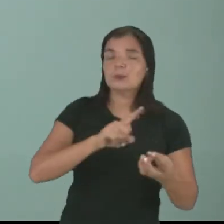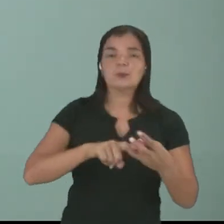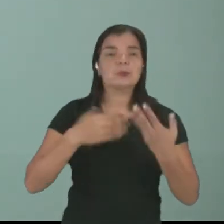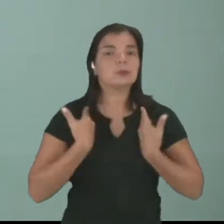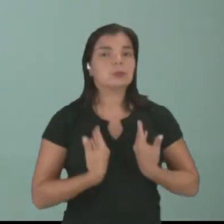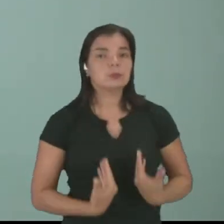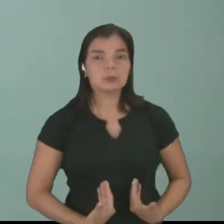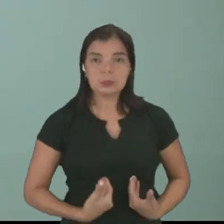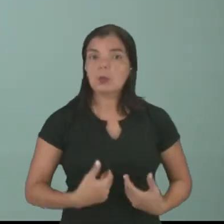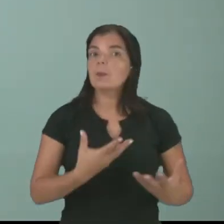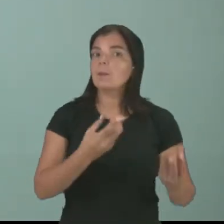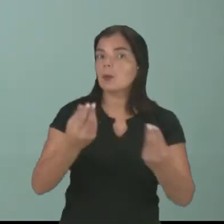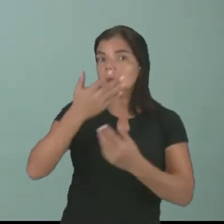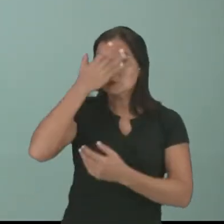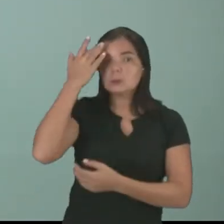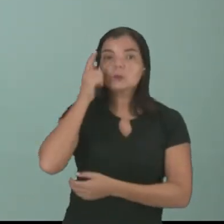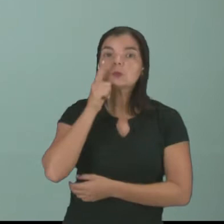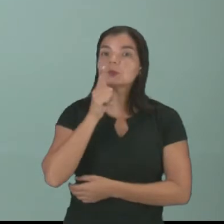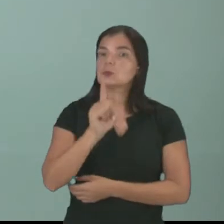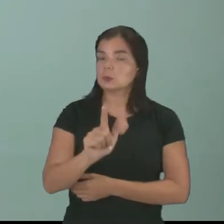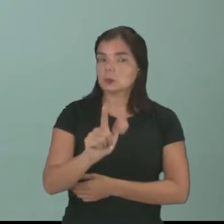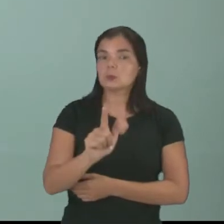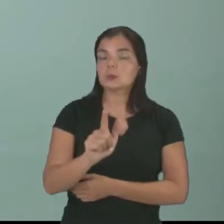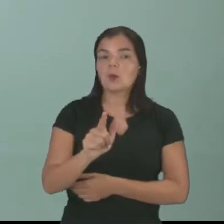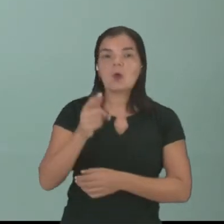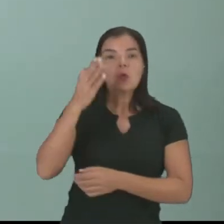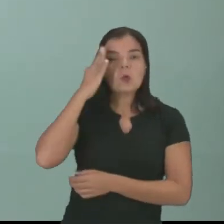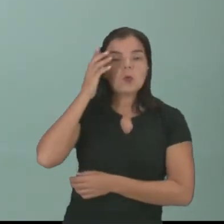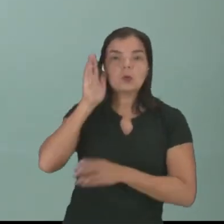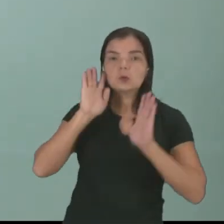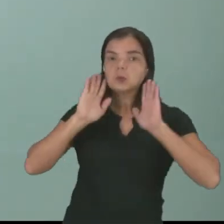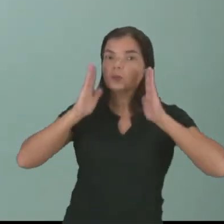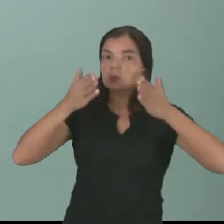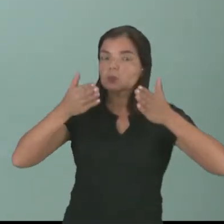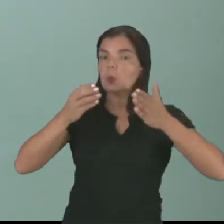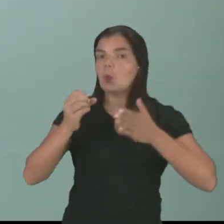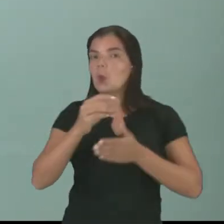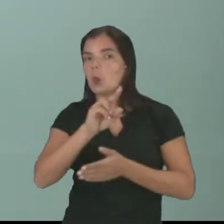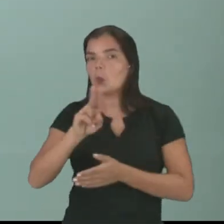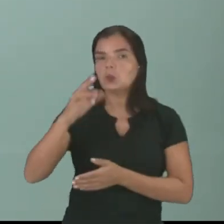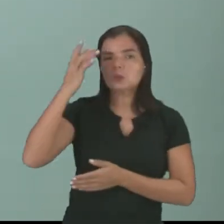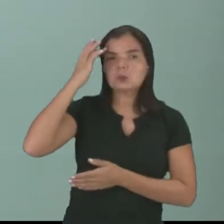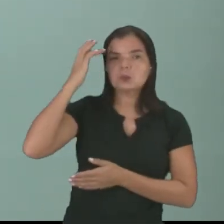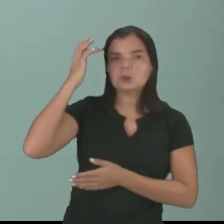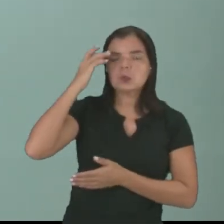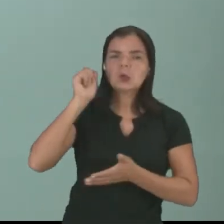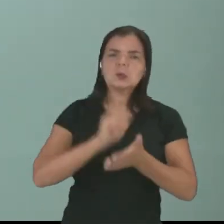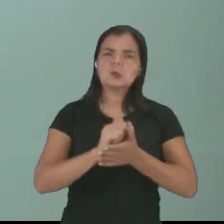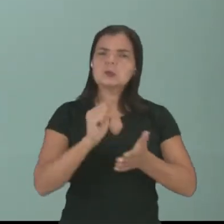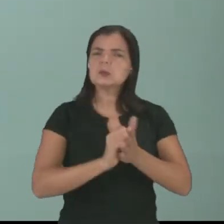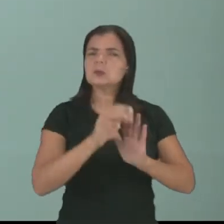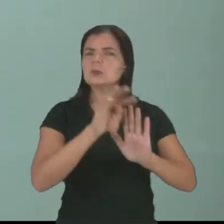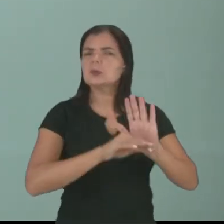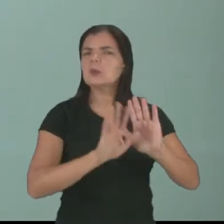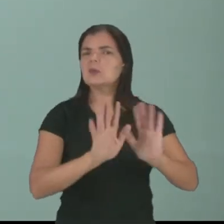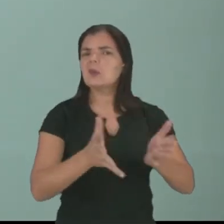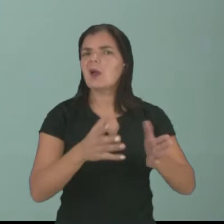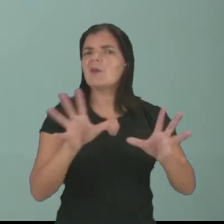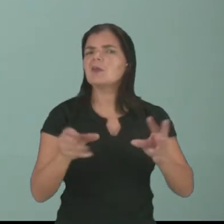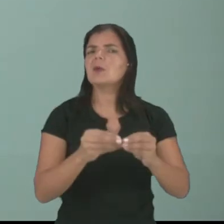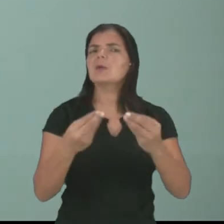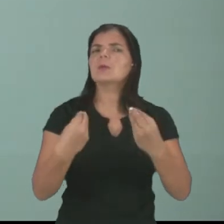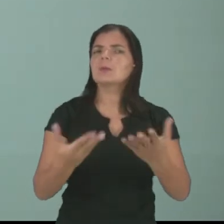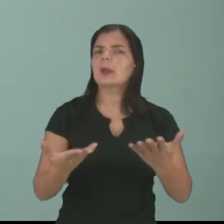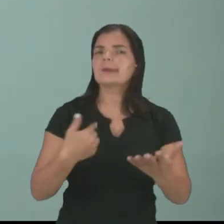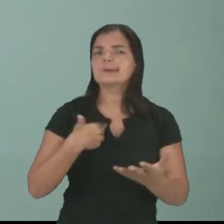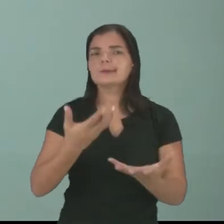para muitos que não conseguem se concentrar ou acham que já está escrito o texto ali, eu vou resumir para